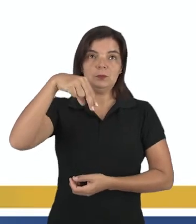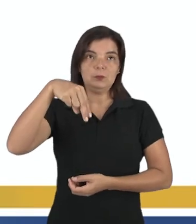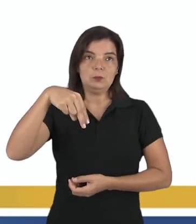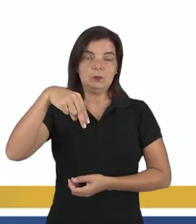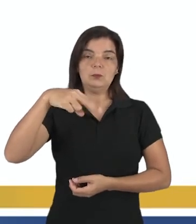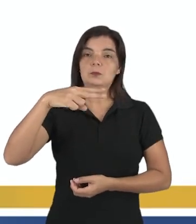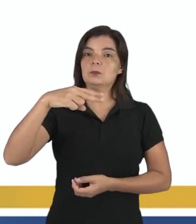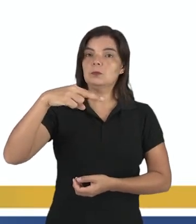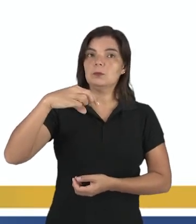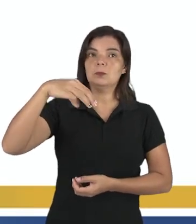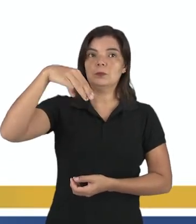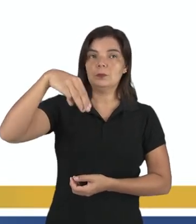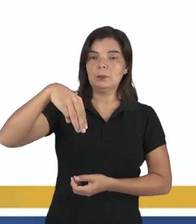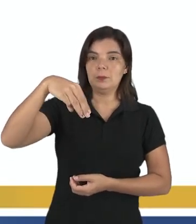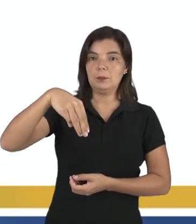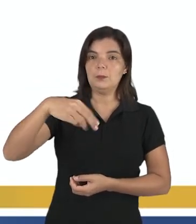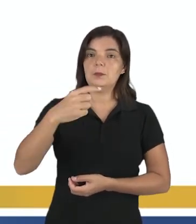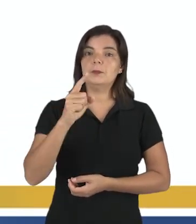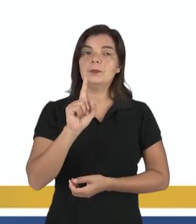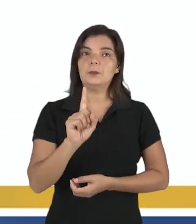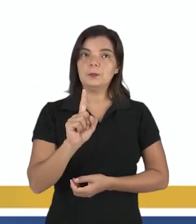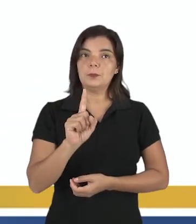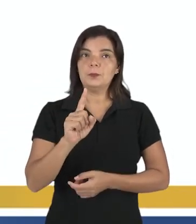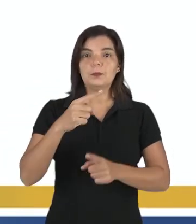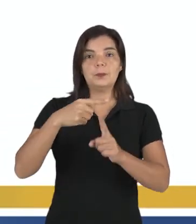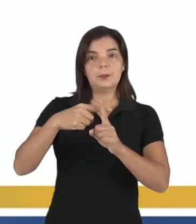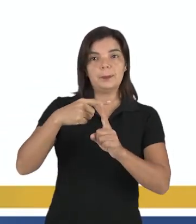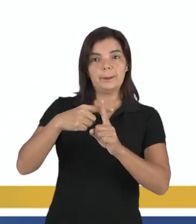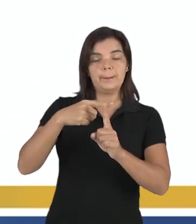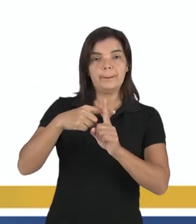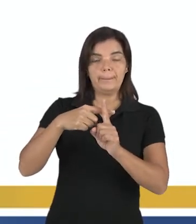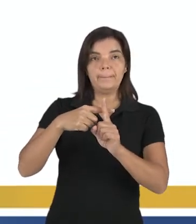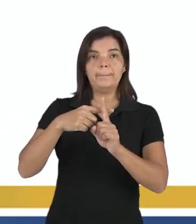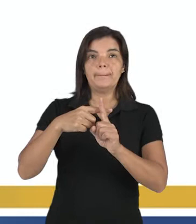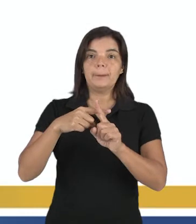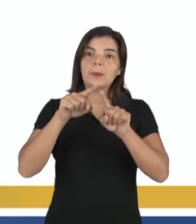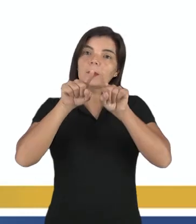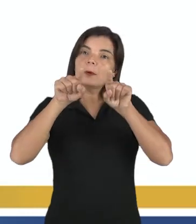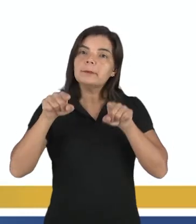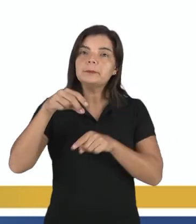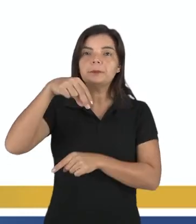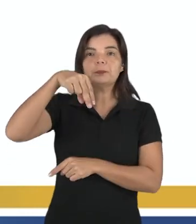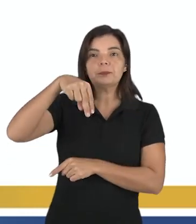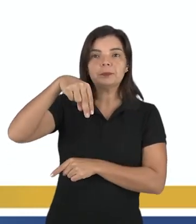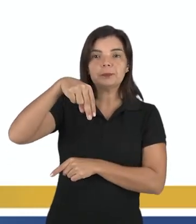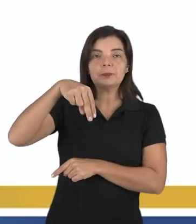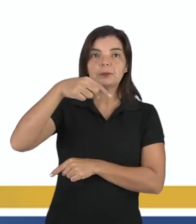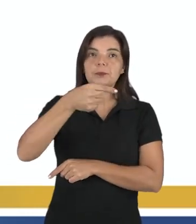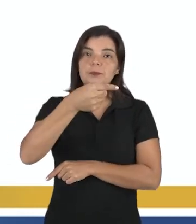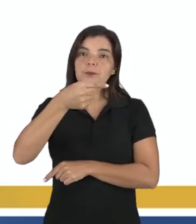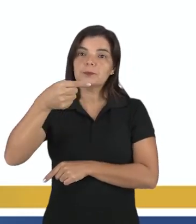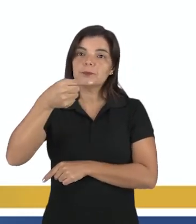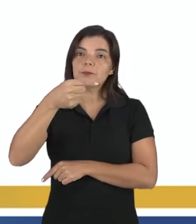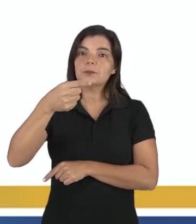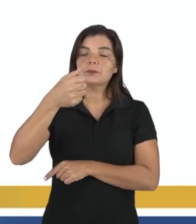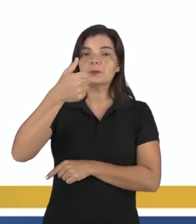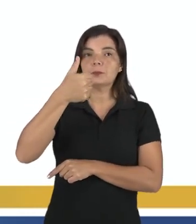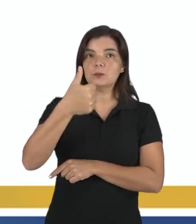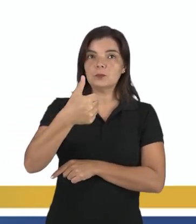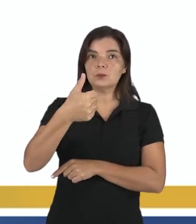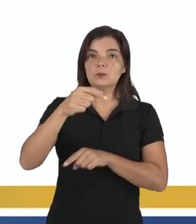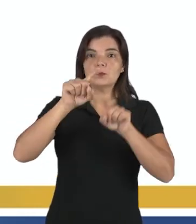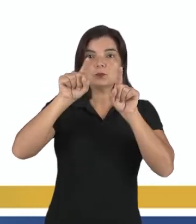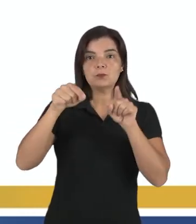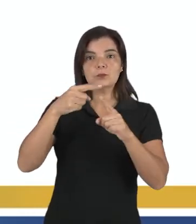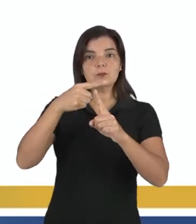do enésimo termo é igual ao primeiro montante, ao montante 1, mais o enésimo termo,